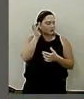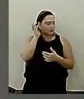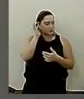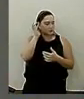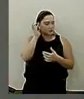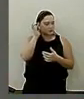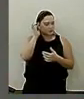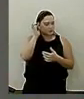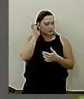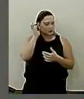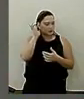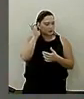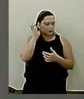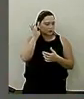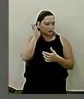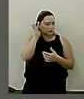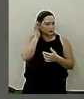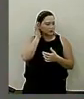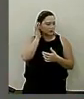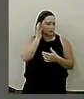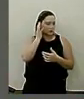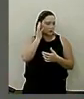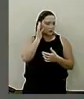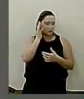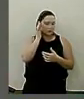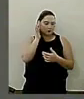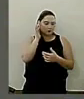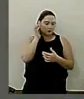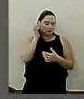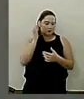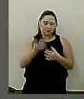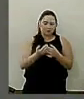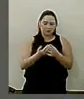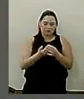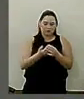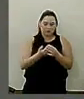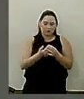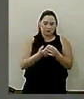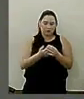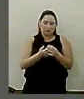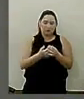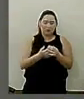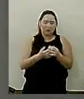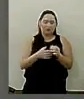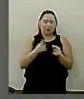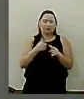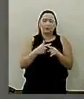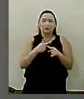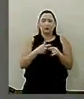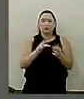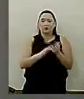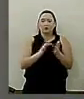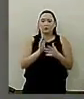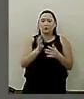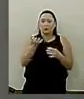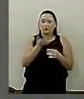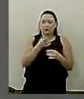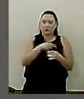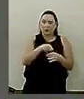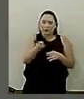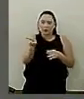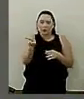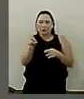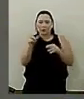Então, qual que é a causa da tormenta? O Senhor Jesus quer ir para o outro lado e vem uma tempestade.